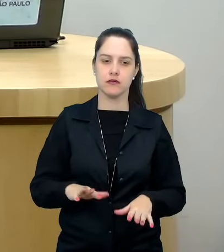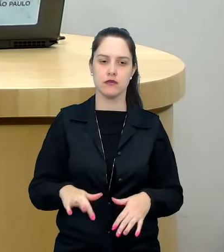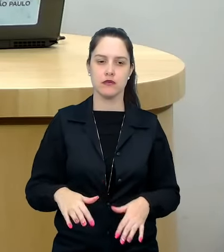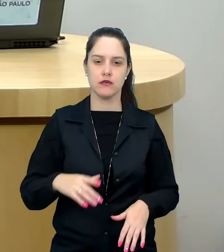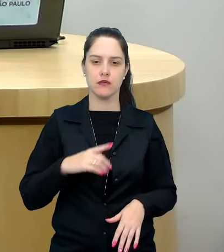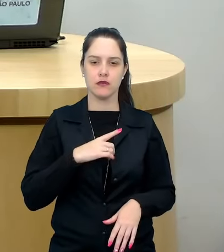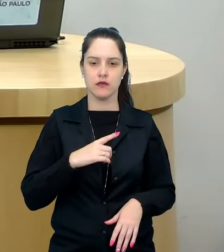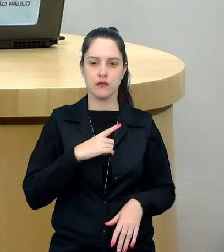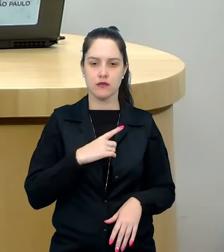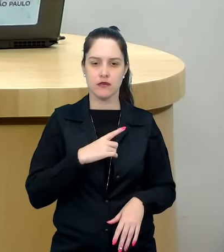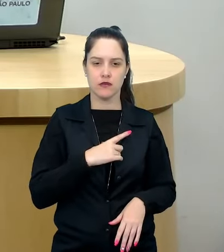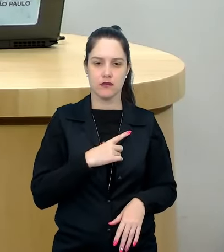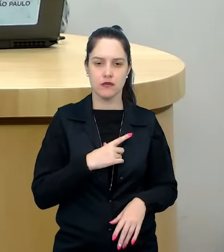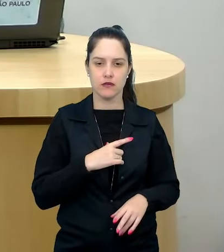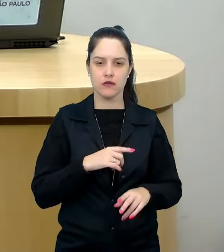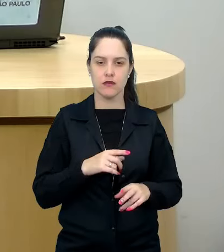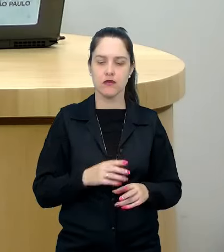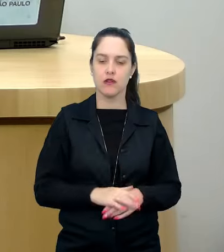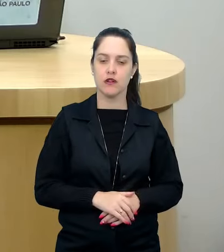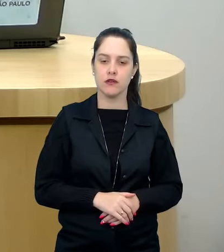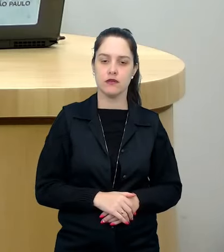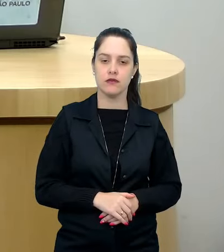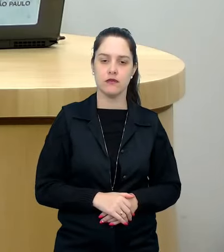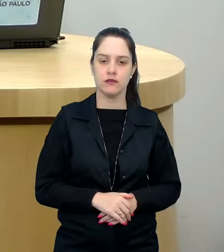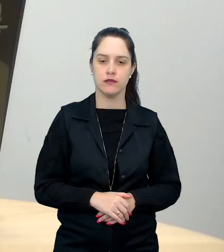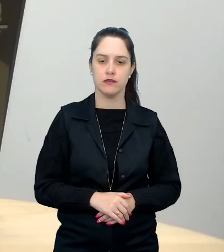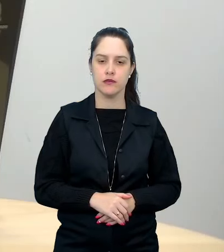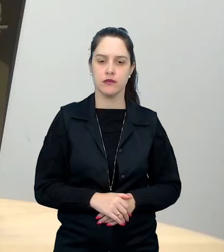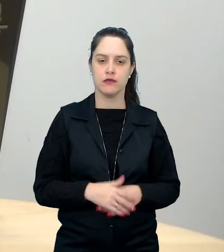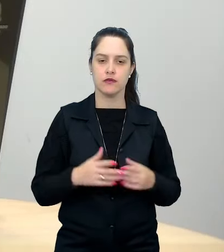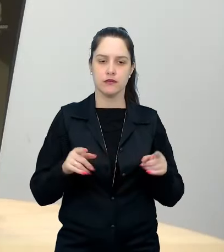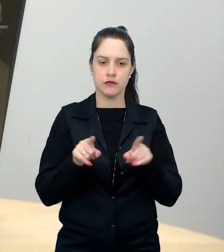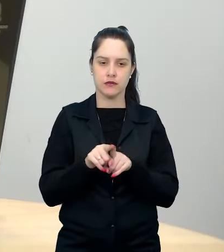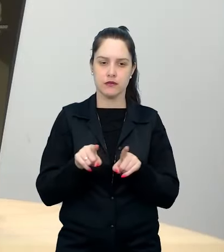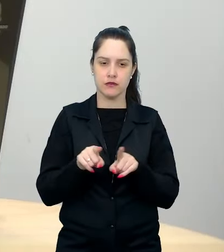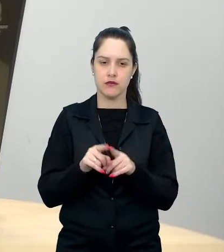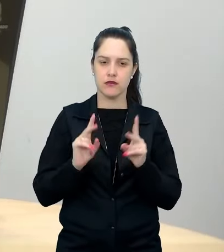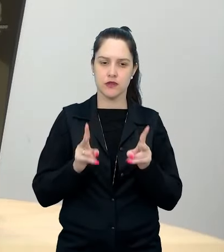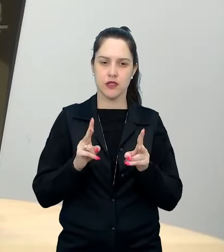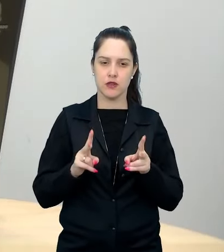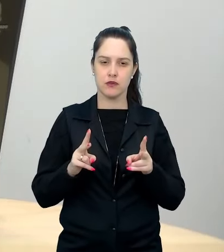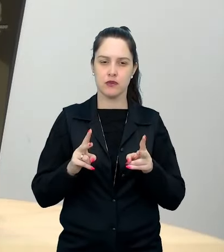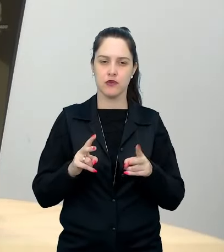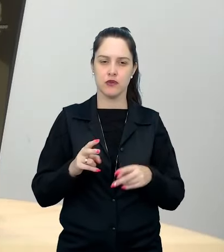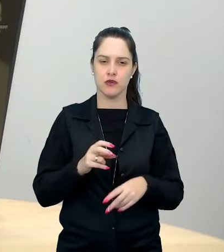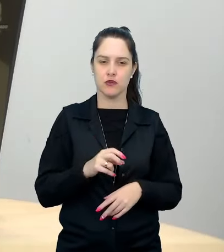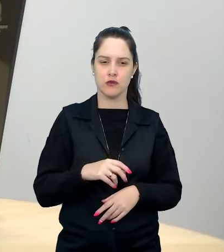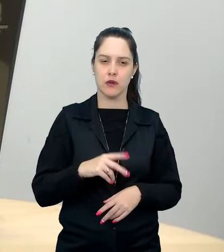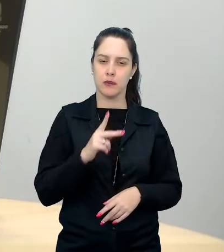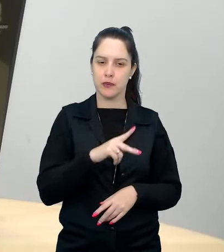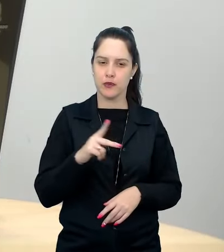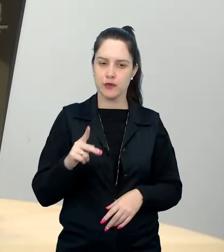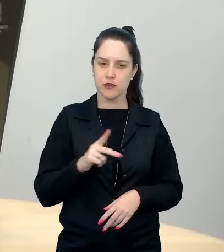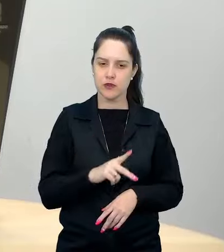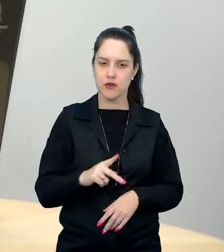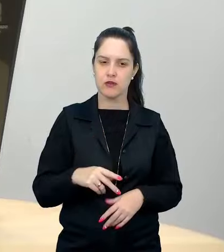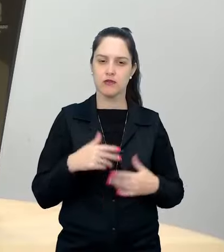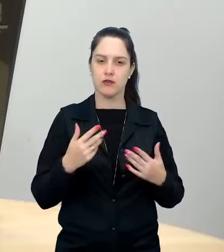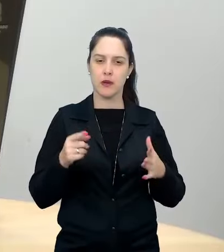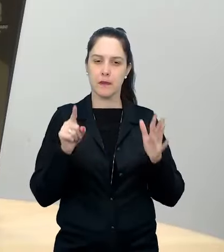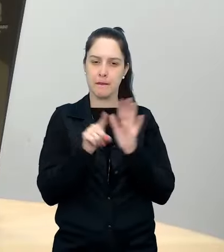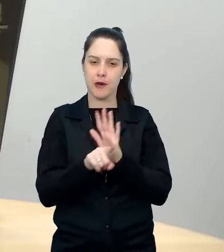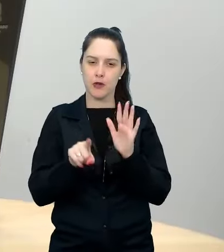tem essa diversificação. Uma das gamificações bem usuais por professores é o quiz, né?